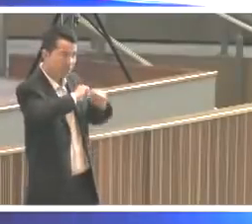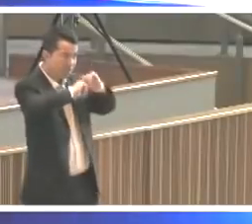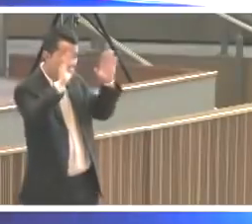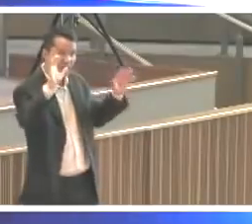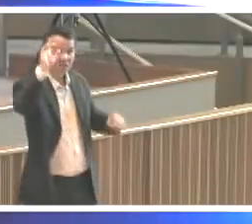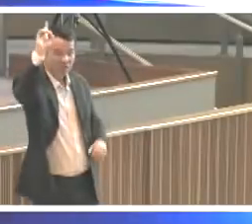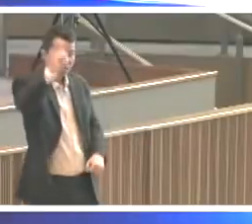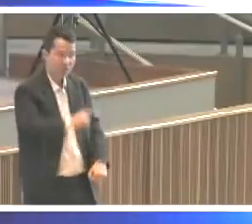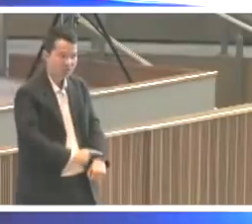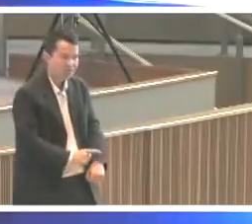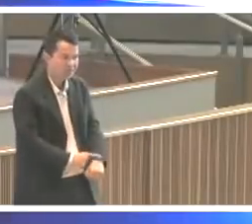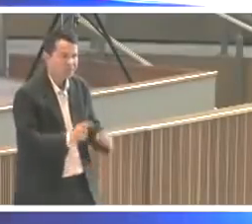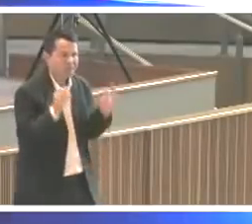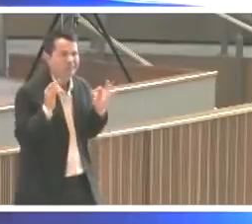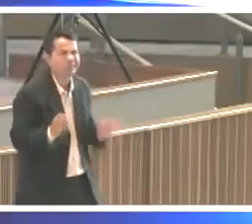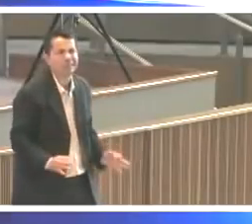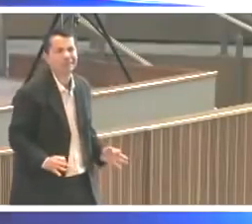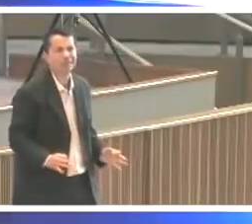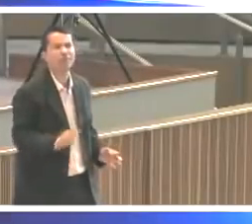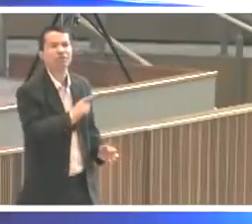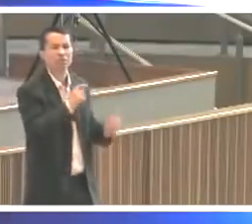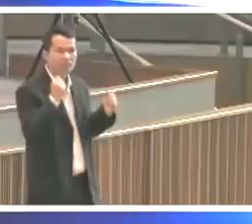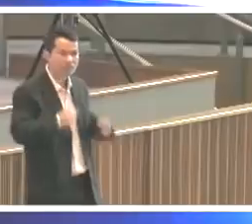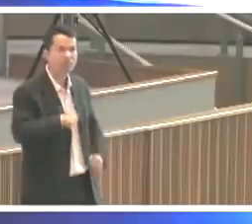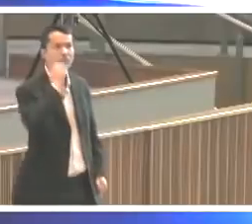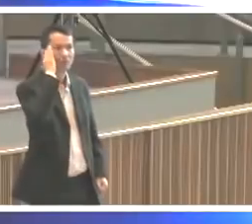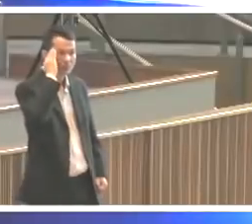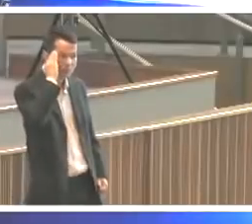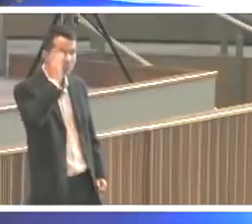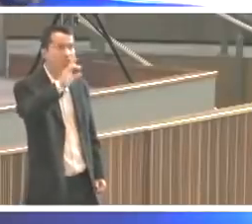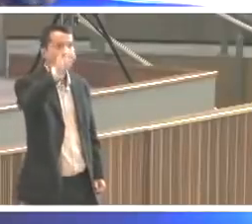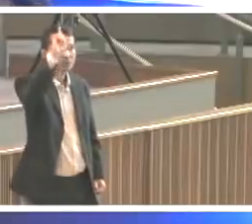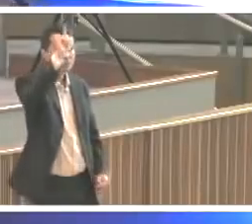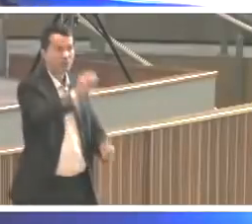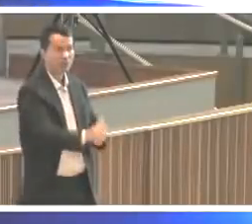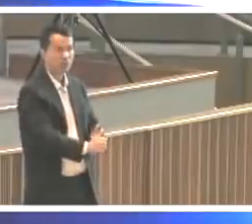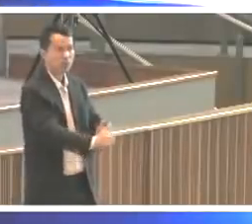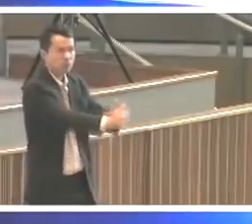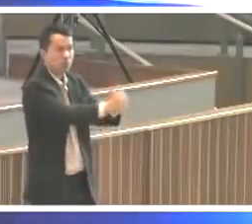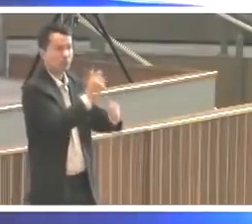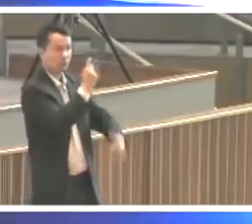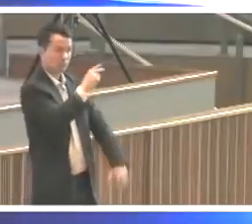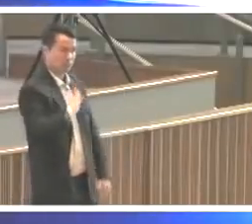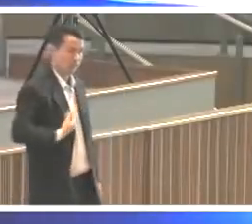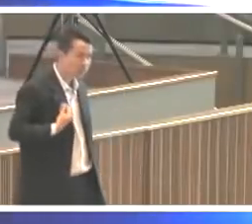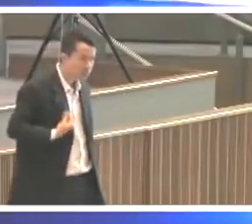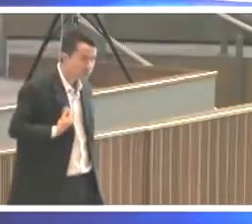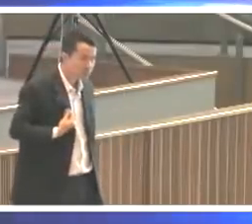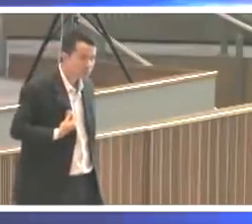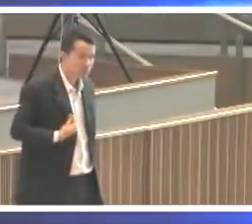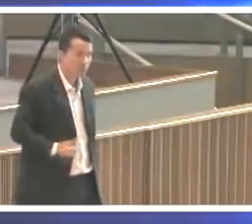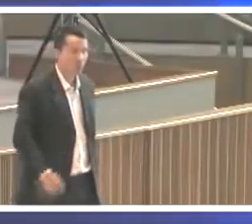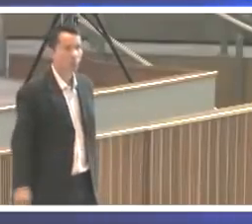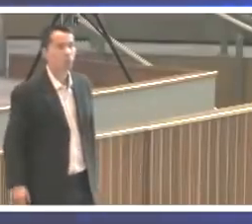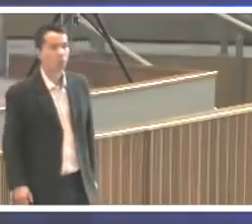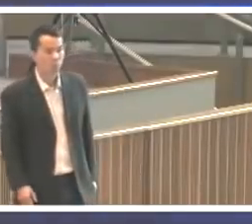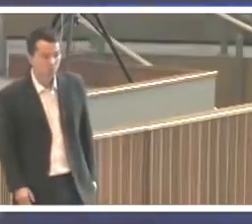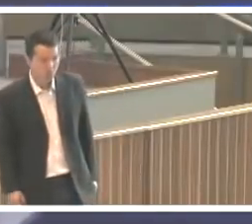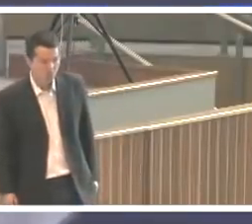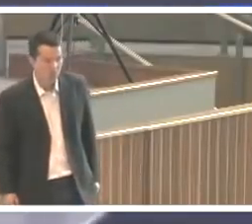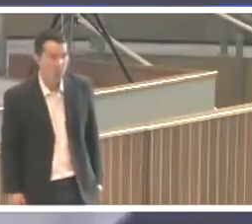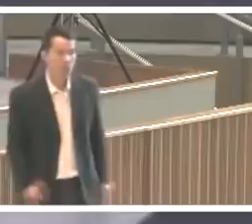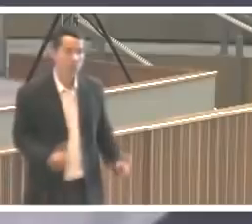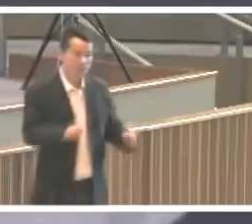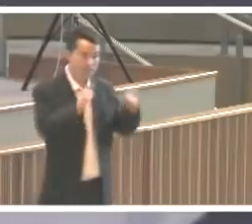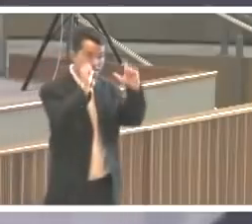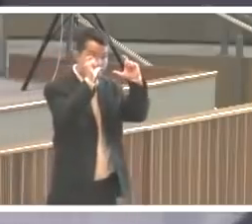pelo tempo sem discernir Deus na nossa vida. Segunda coisa que esse texto vai me ensinar, ou esses textos vão